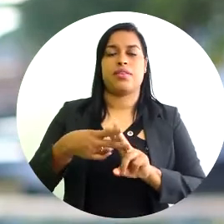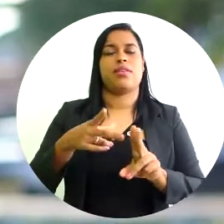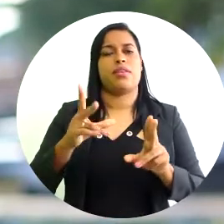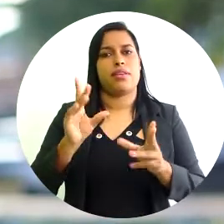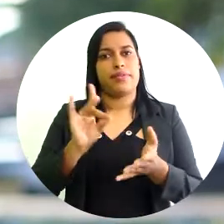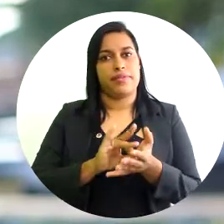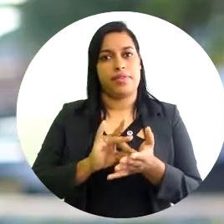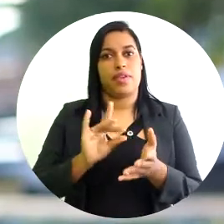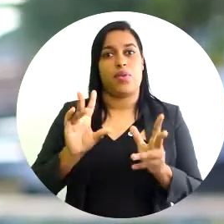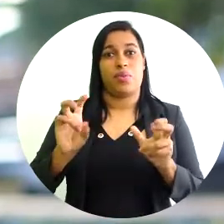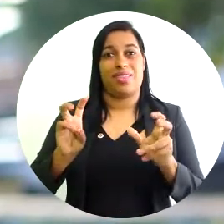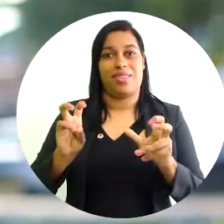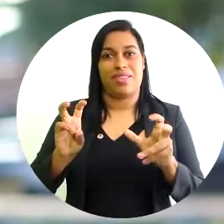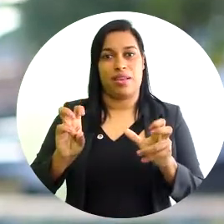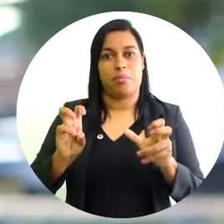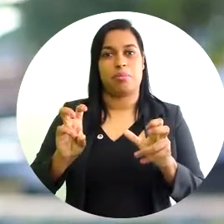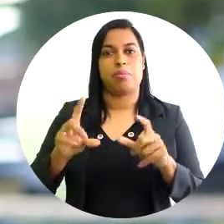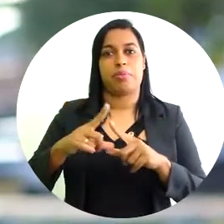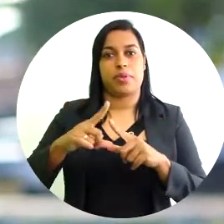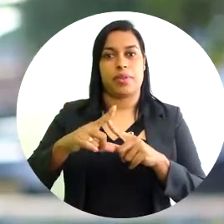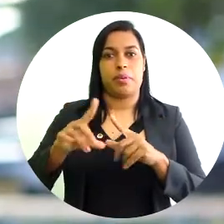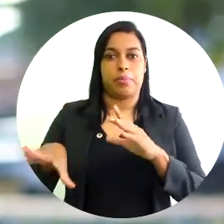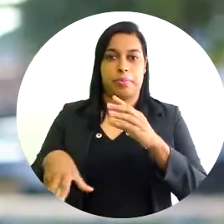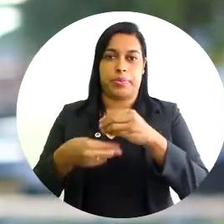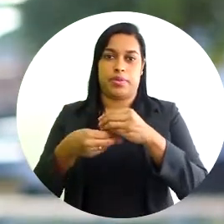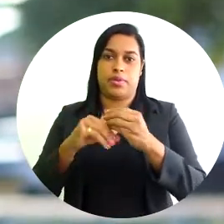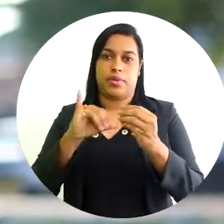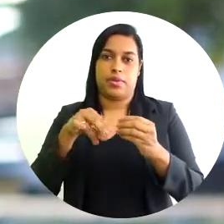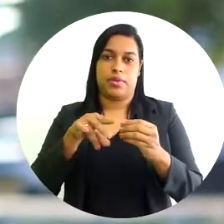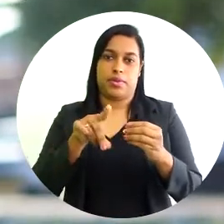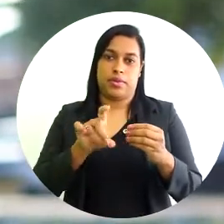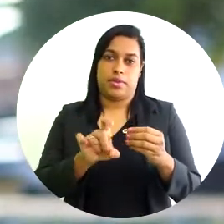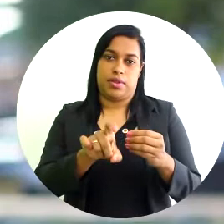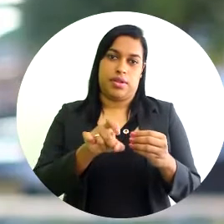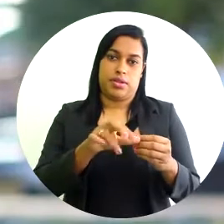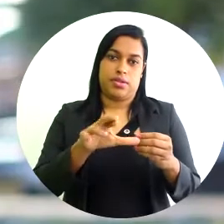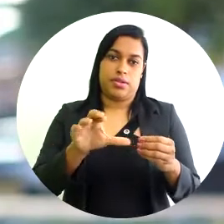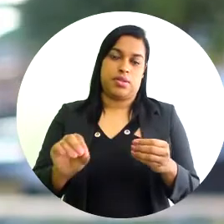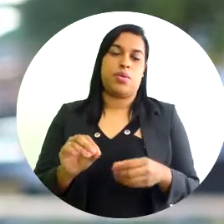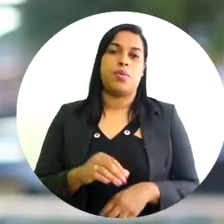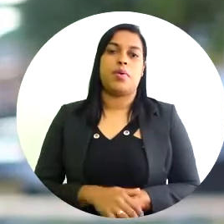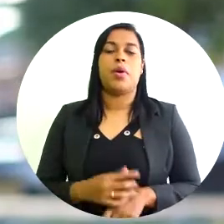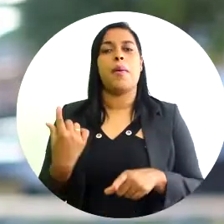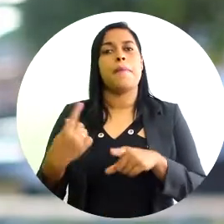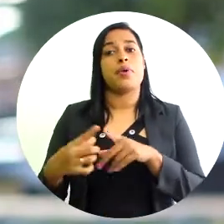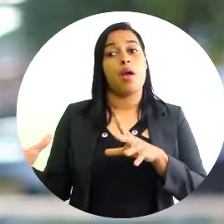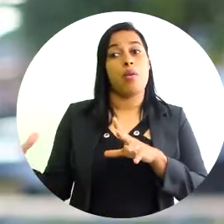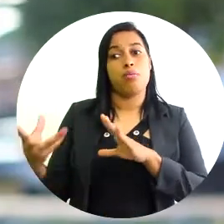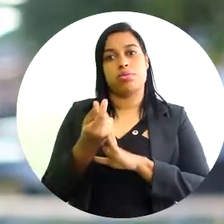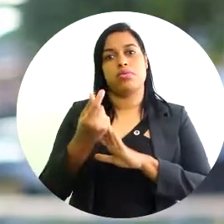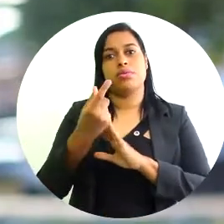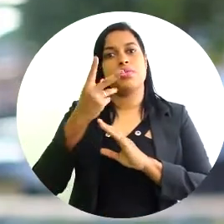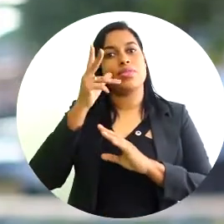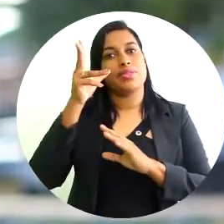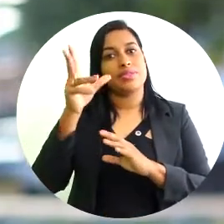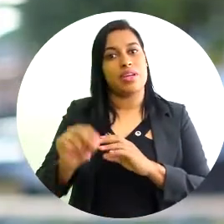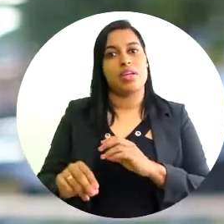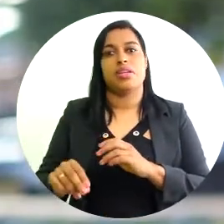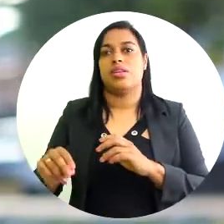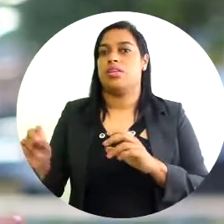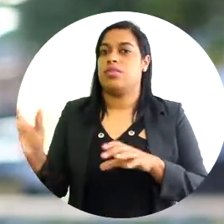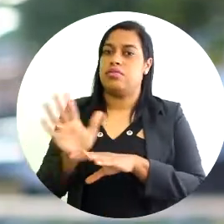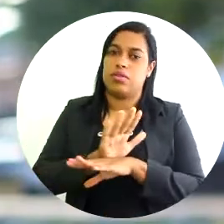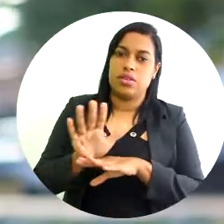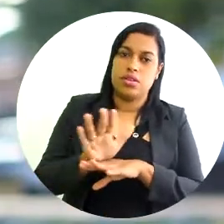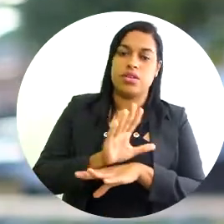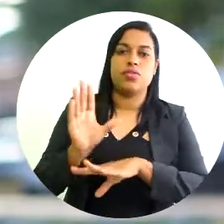funciona como um tipo de indexação, porque a hashtag ela vai juntar todas as ideias, todos os